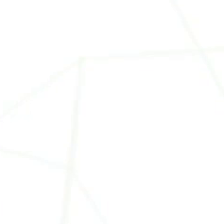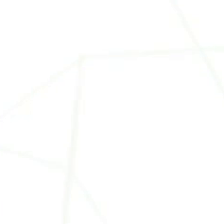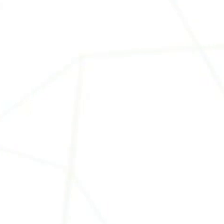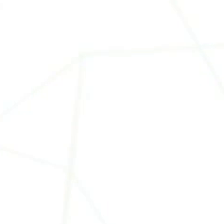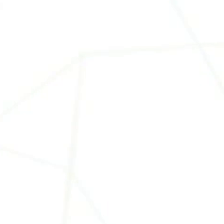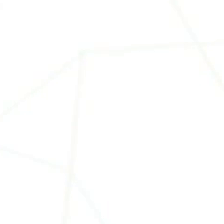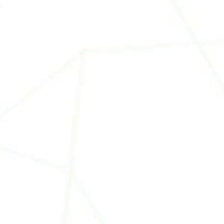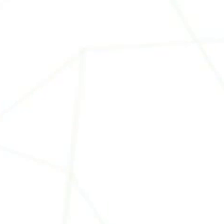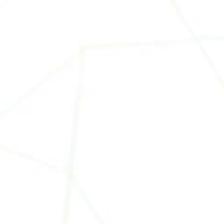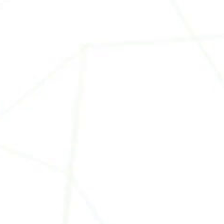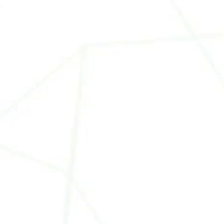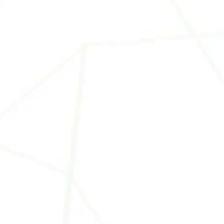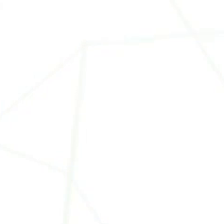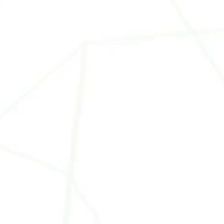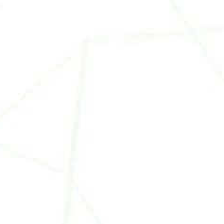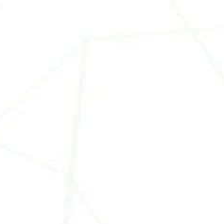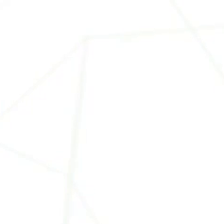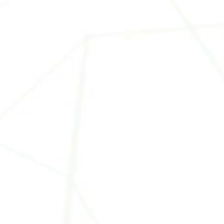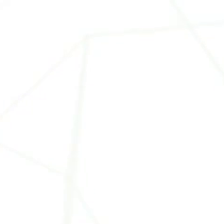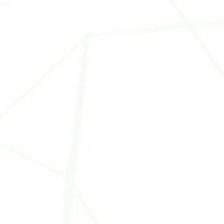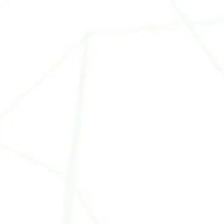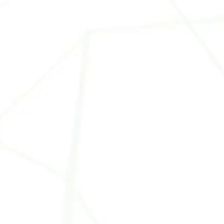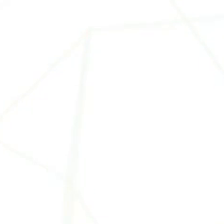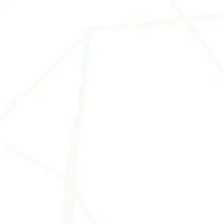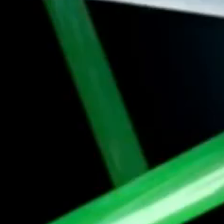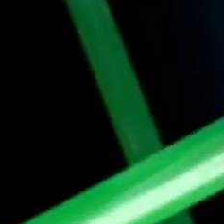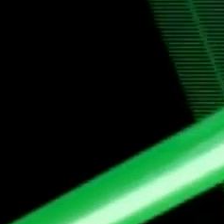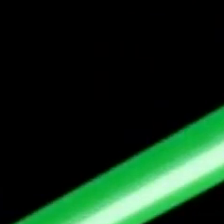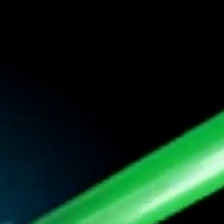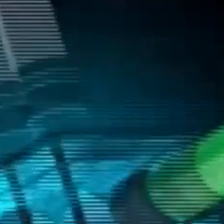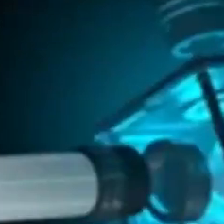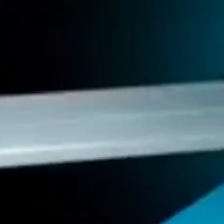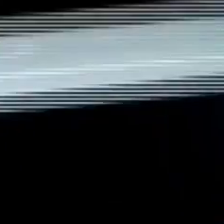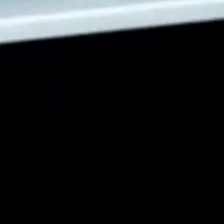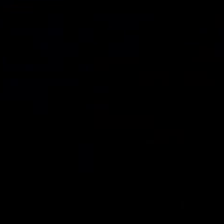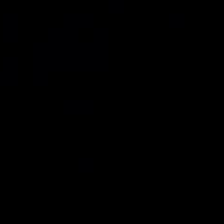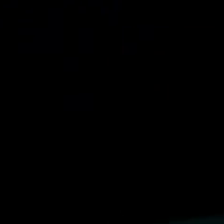Educação à distância, mudando realidades.